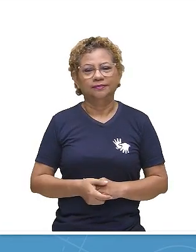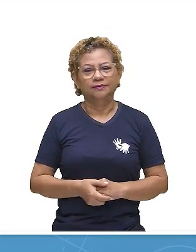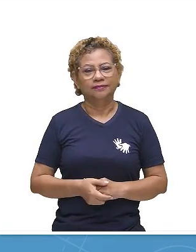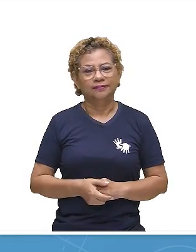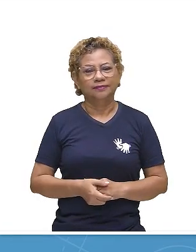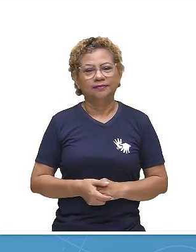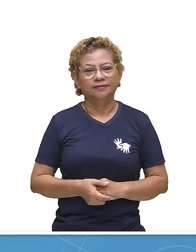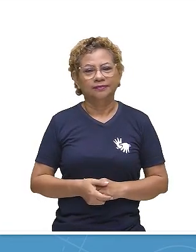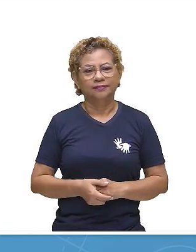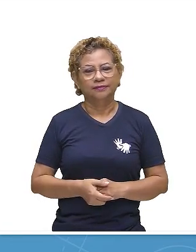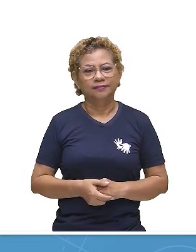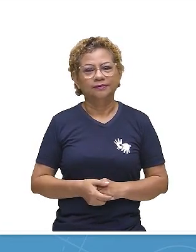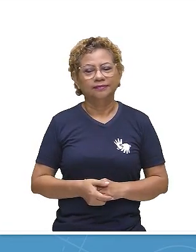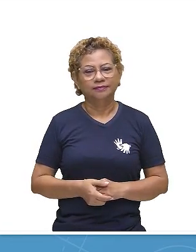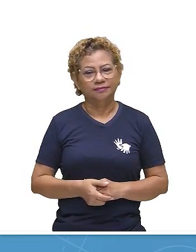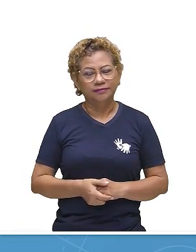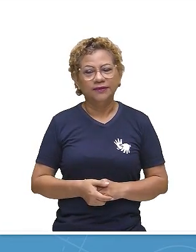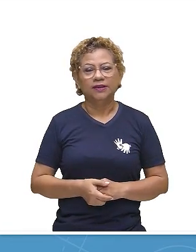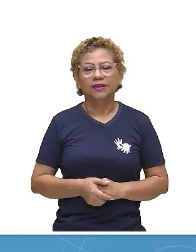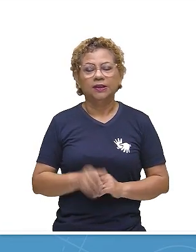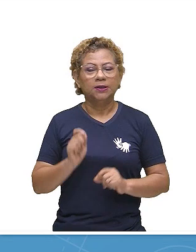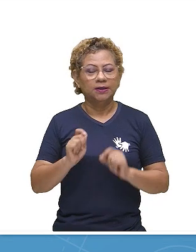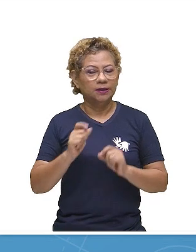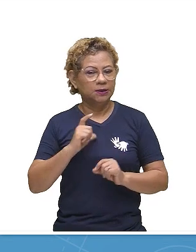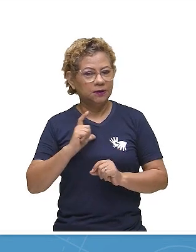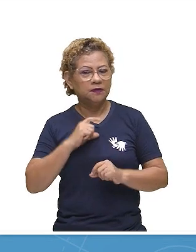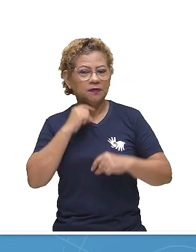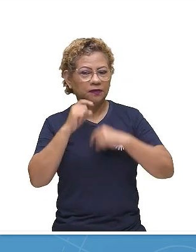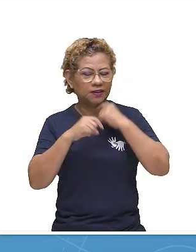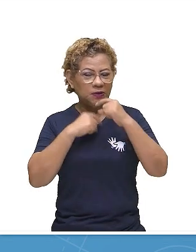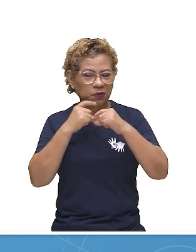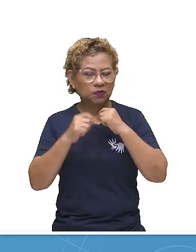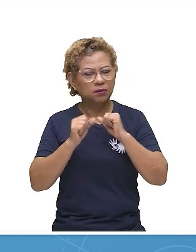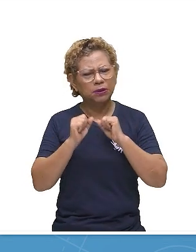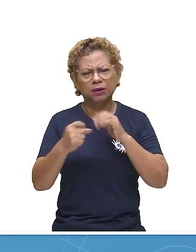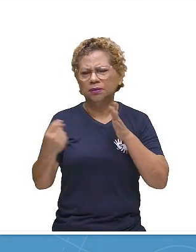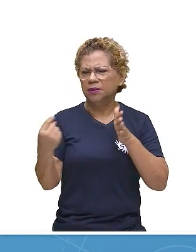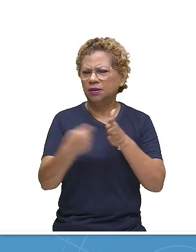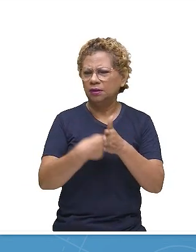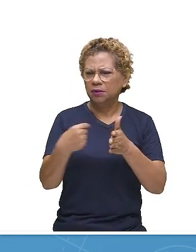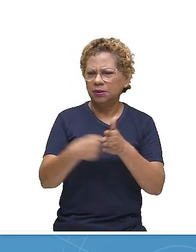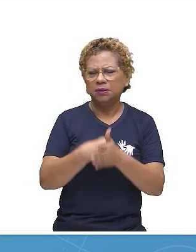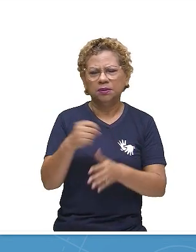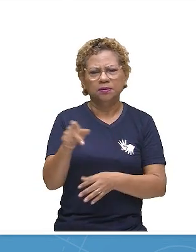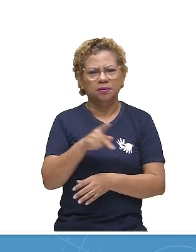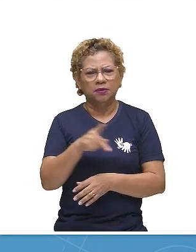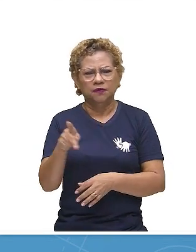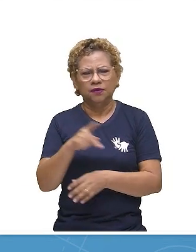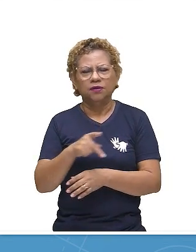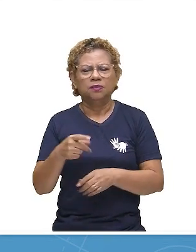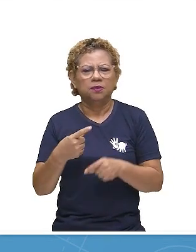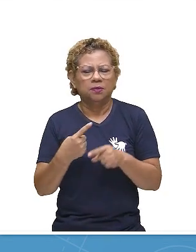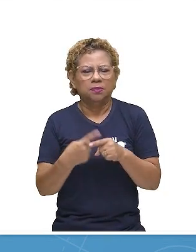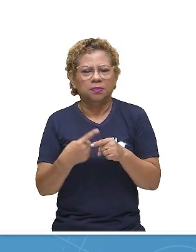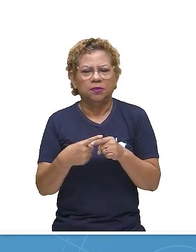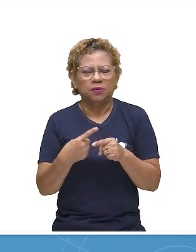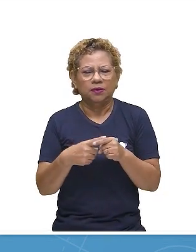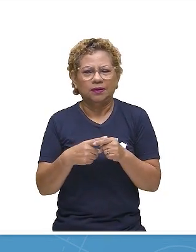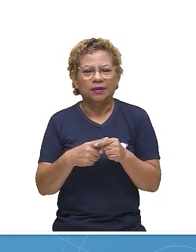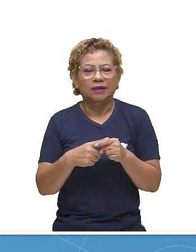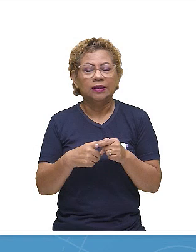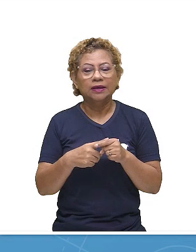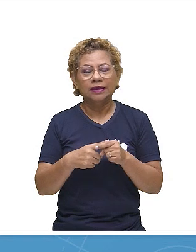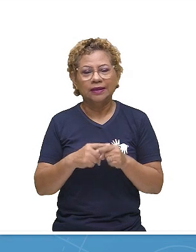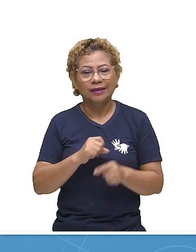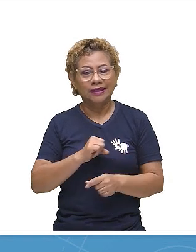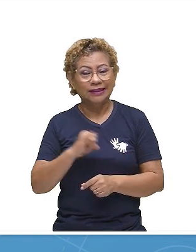e também expormos as nossas dúvidas, se porventura existirem. Gostaria de vos lembrar que, paralelamente à aula que eu